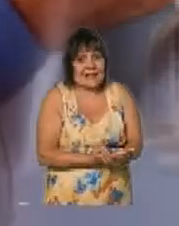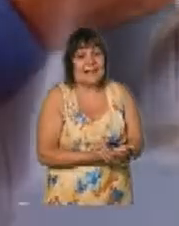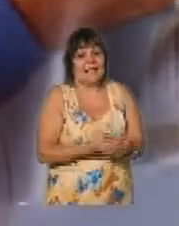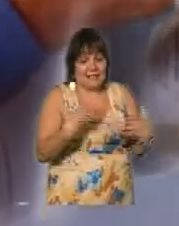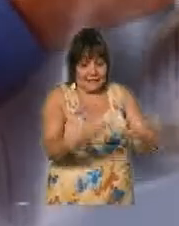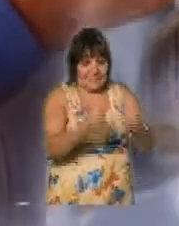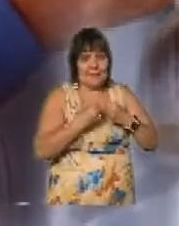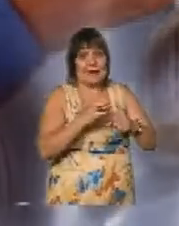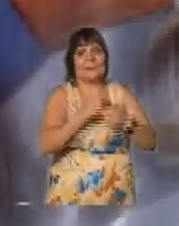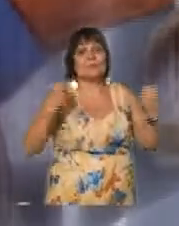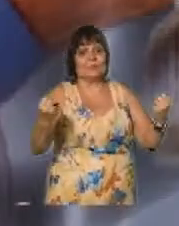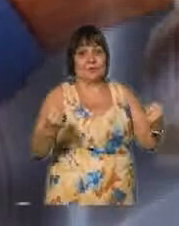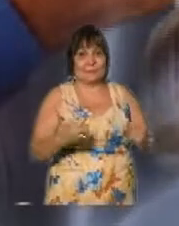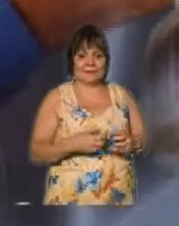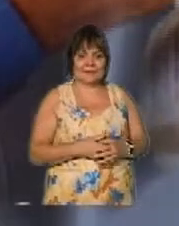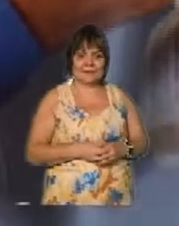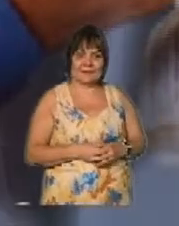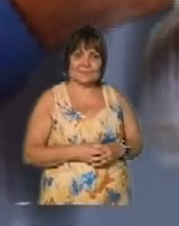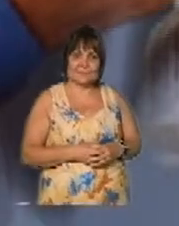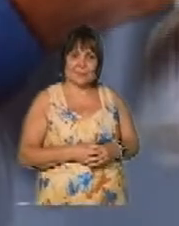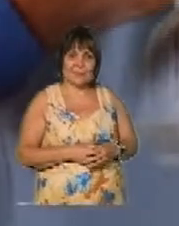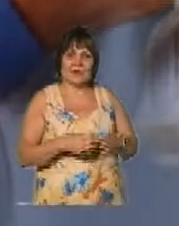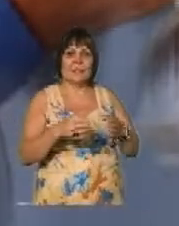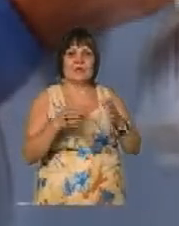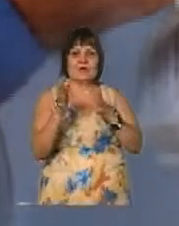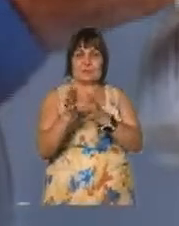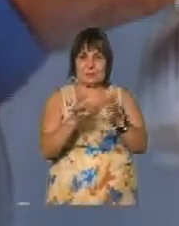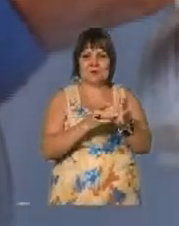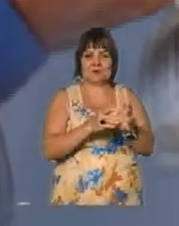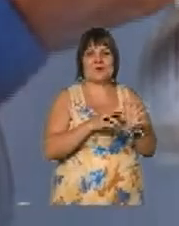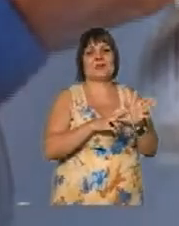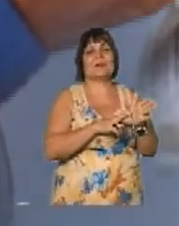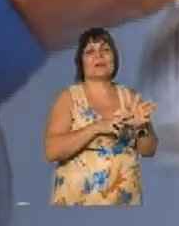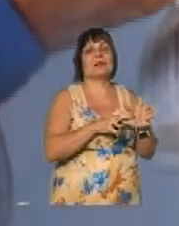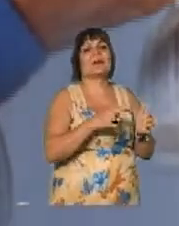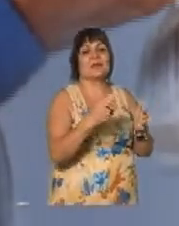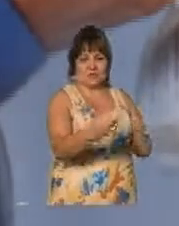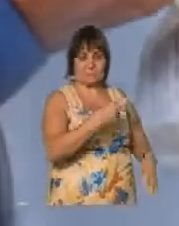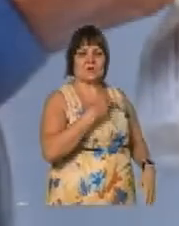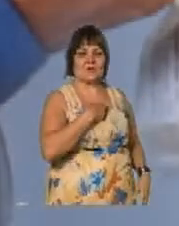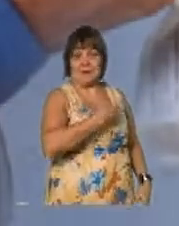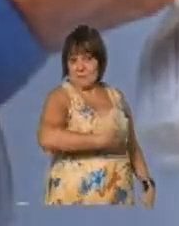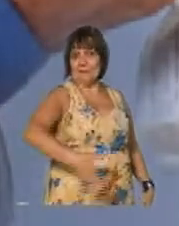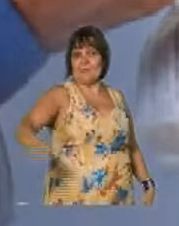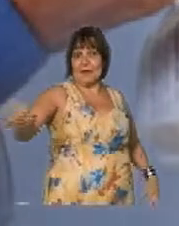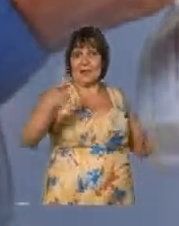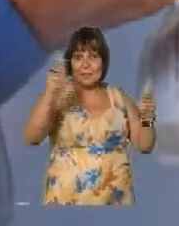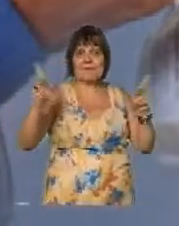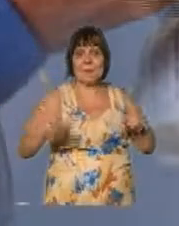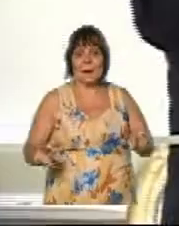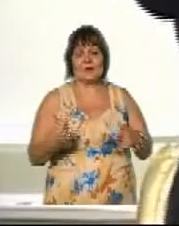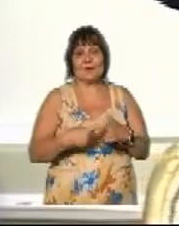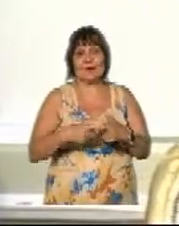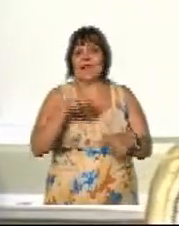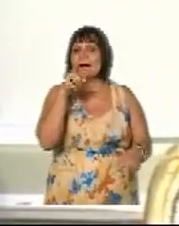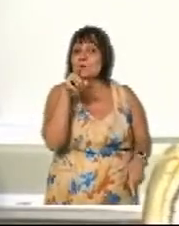imediatamente fora curada. Então lhe disse: filha, a tua fé te salvou, vai-te em paz. Olha, este